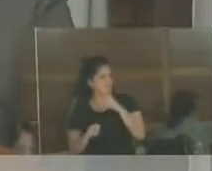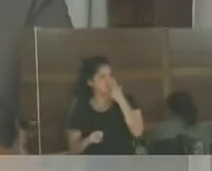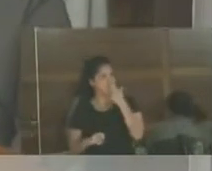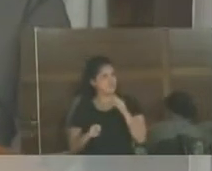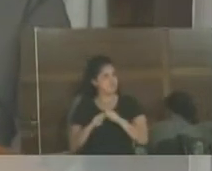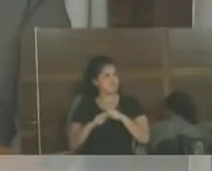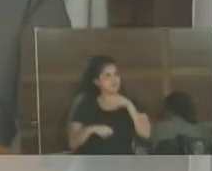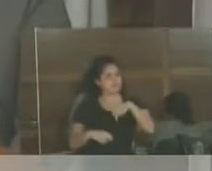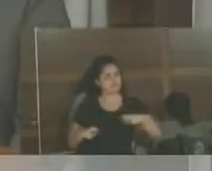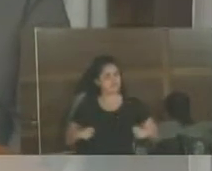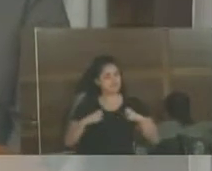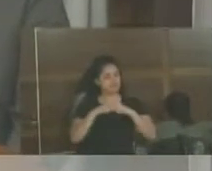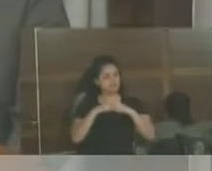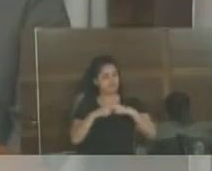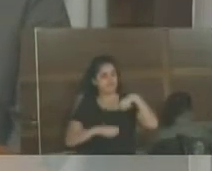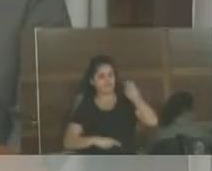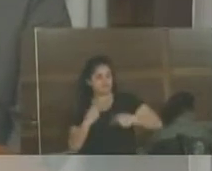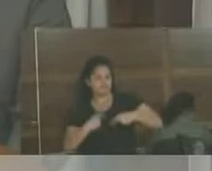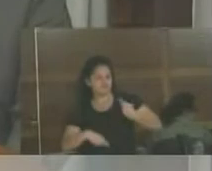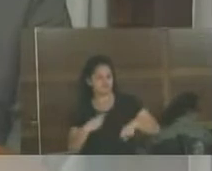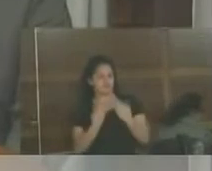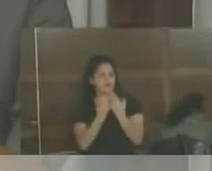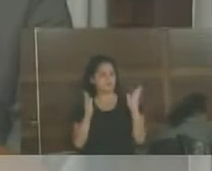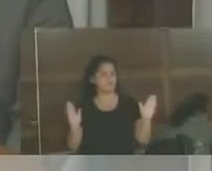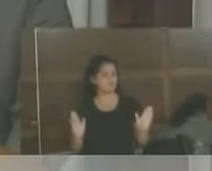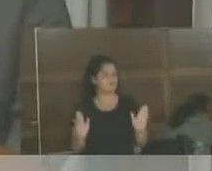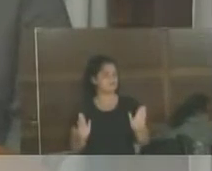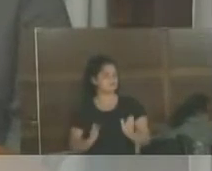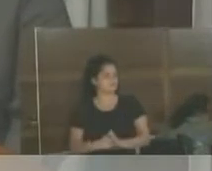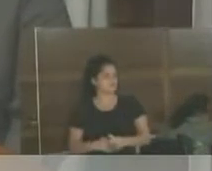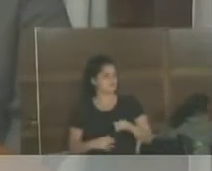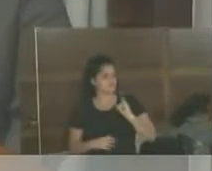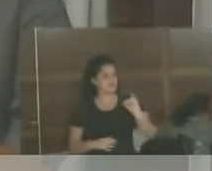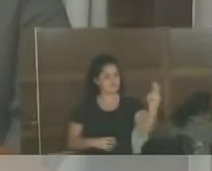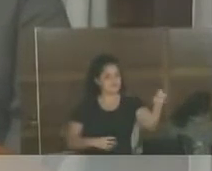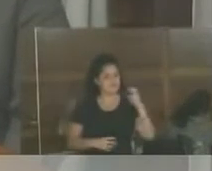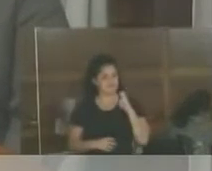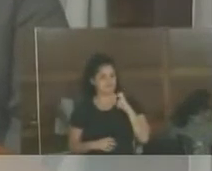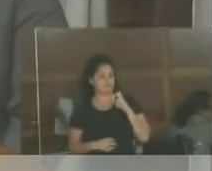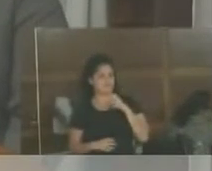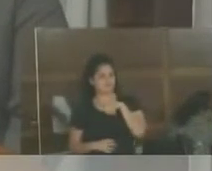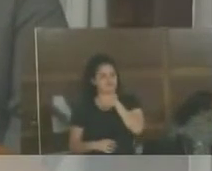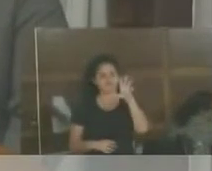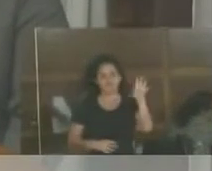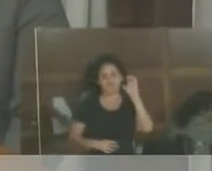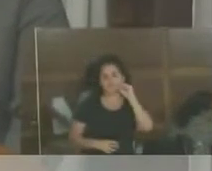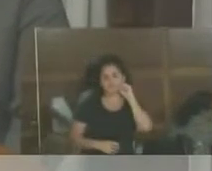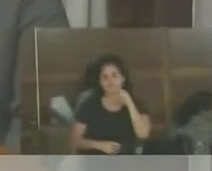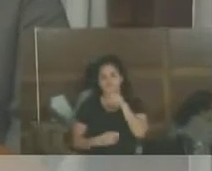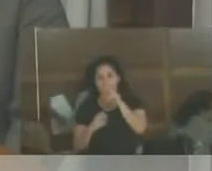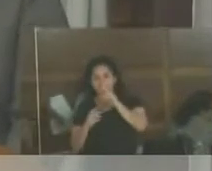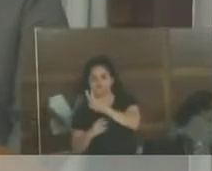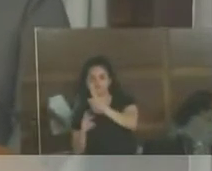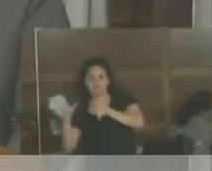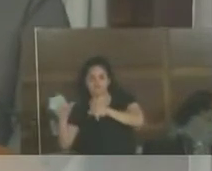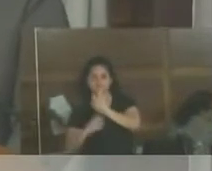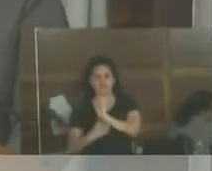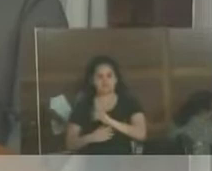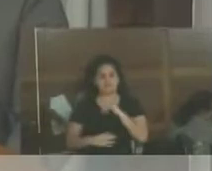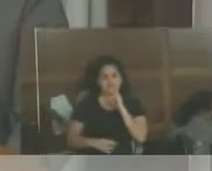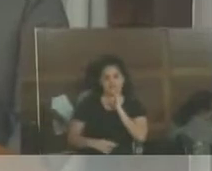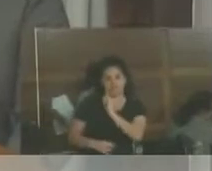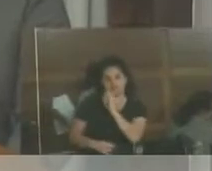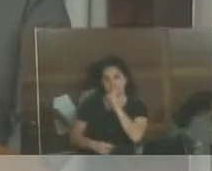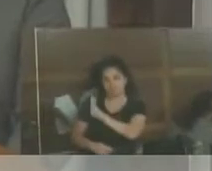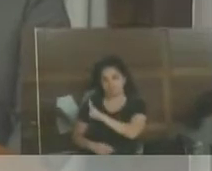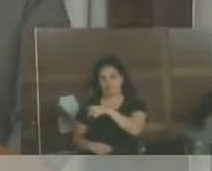nessa casa, é discutir abertamente. Caso perceba, você que está nos escutando, você que está nos assistindo, alguém precisa de